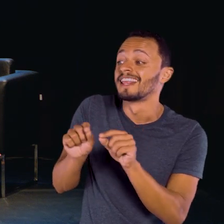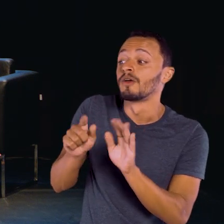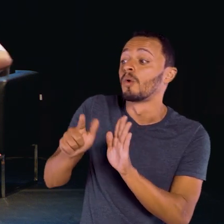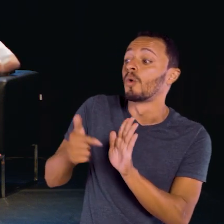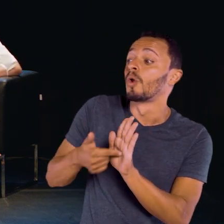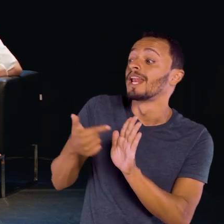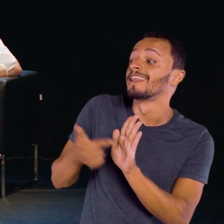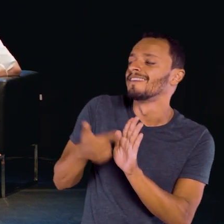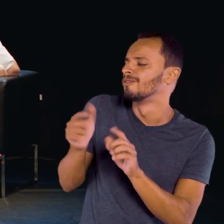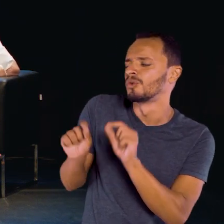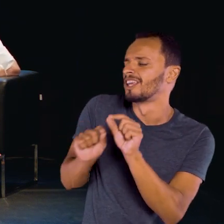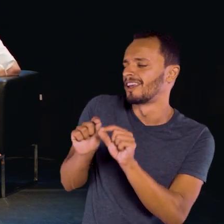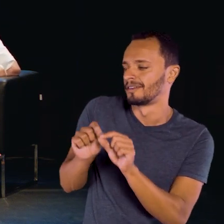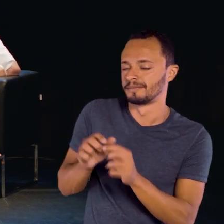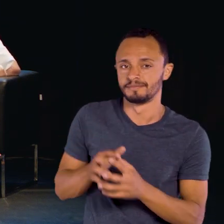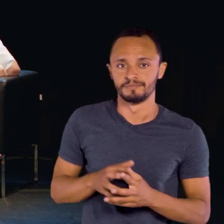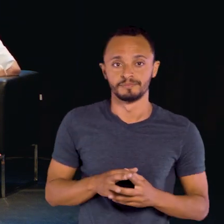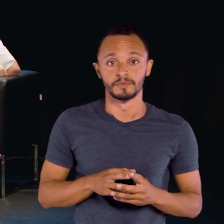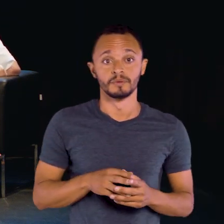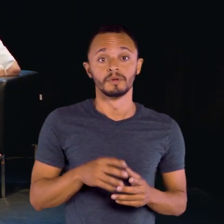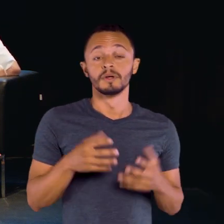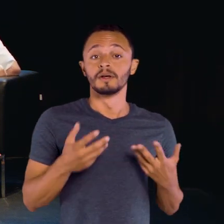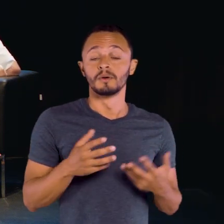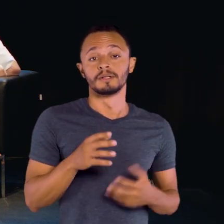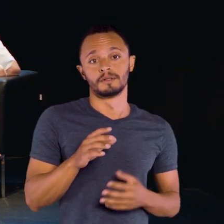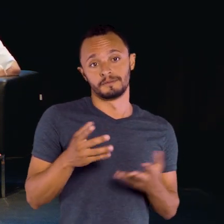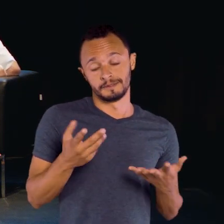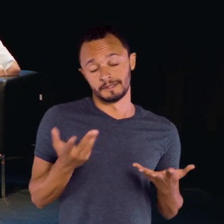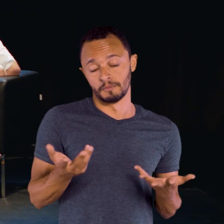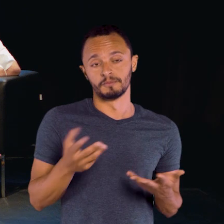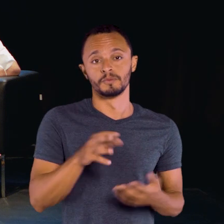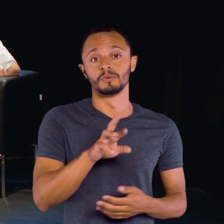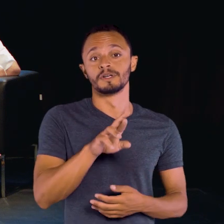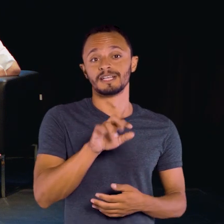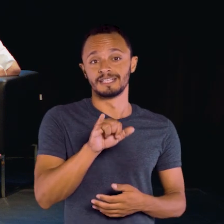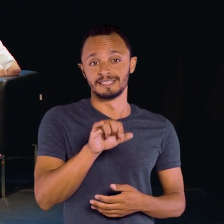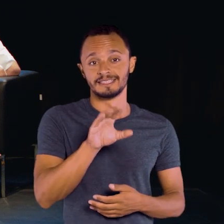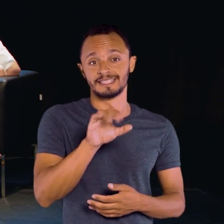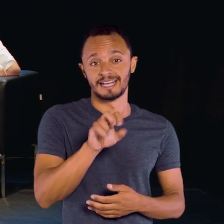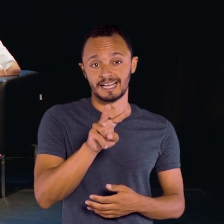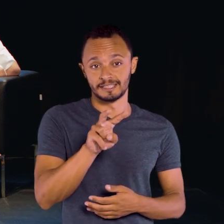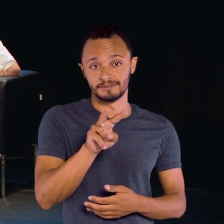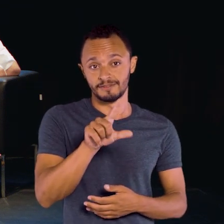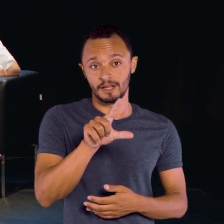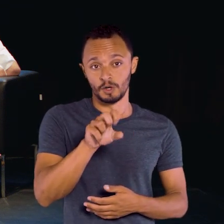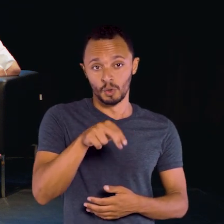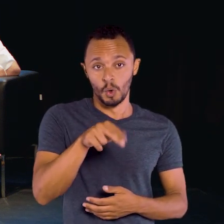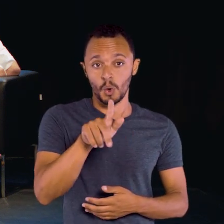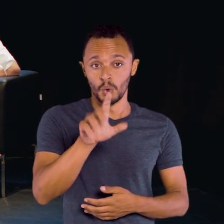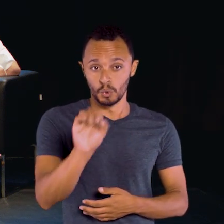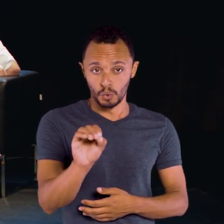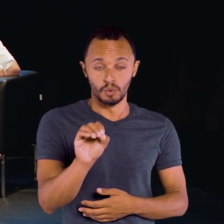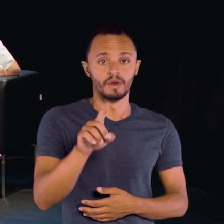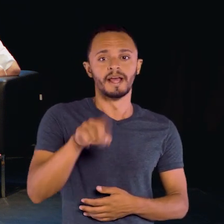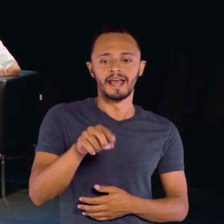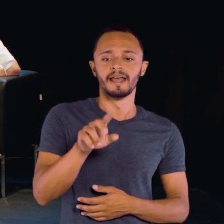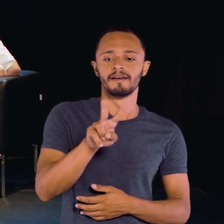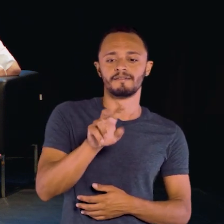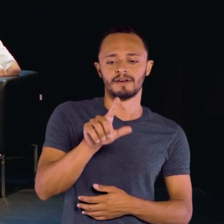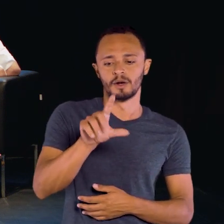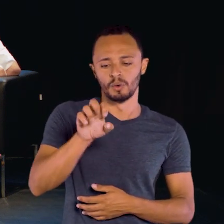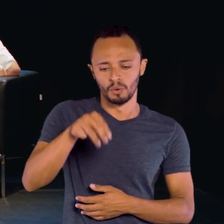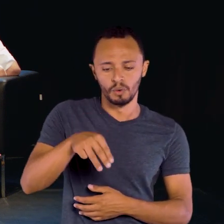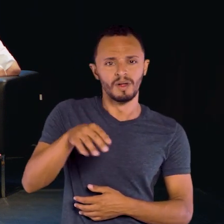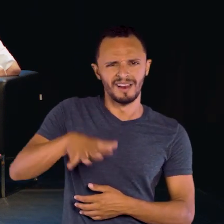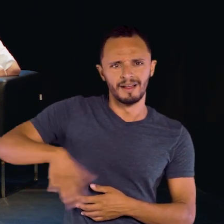livro. Então, o Crime do Cais Valongo é um livro que ele se passa no Cais do Valongo, que é no